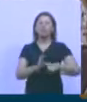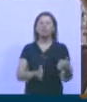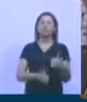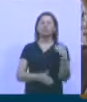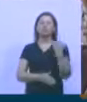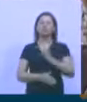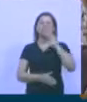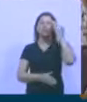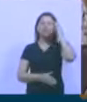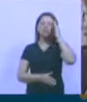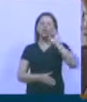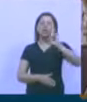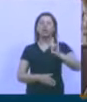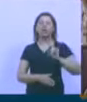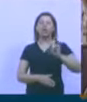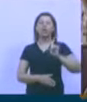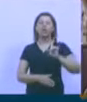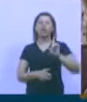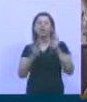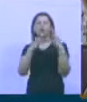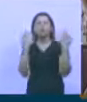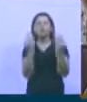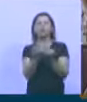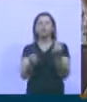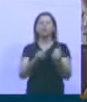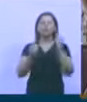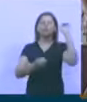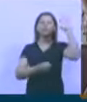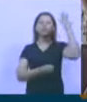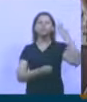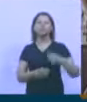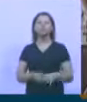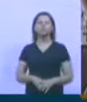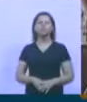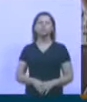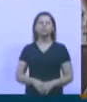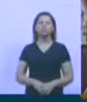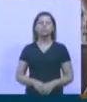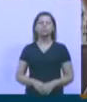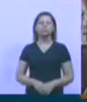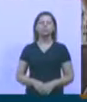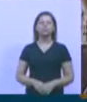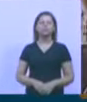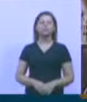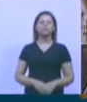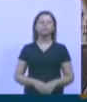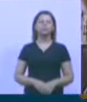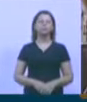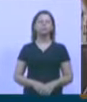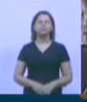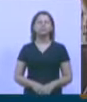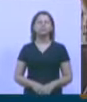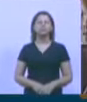verificar isso é a árvore de família, a árvore genealógica. The catechism of the Catholic